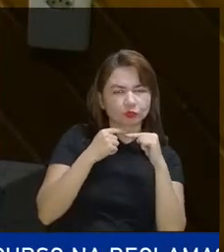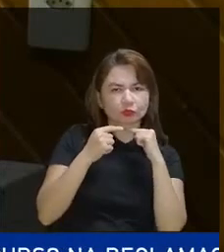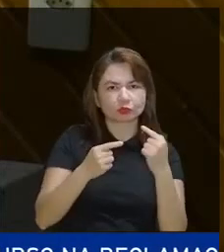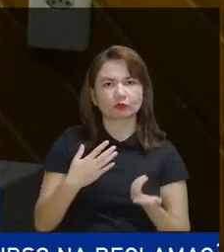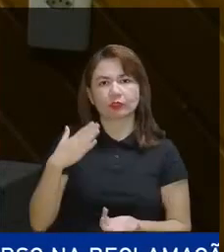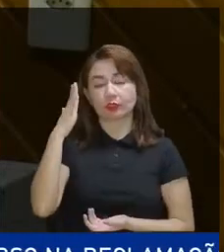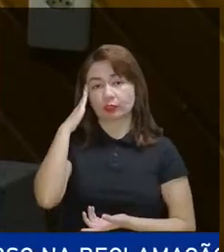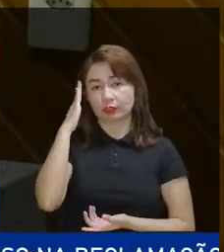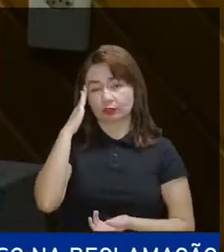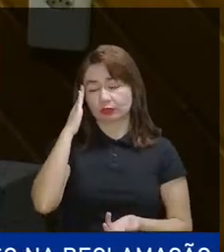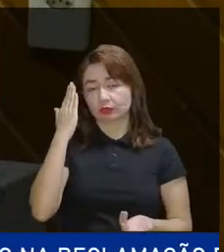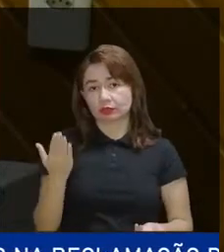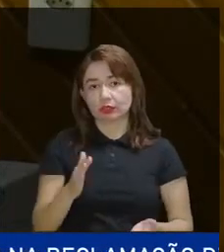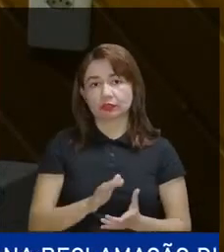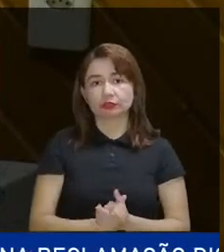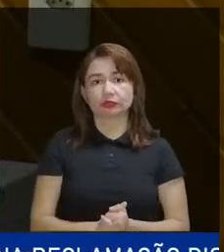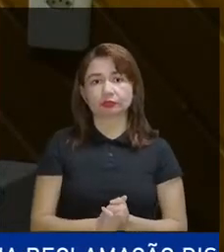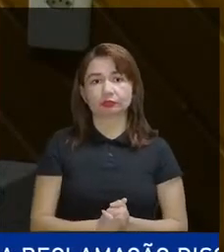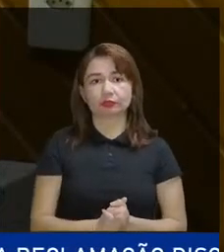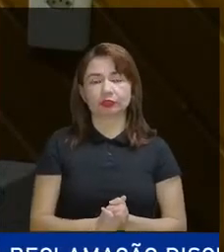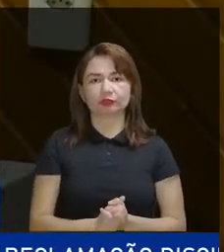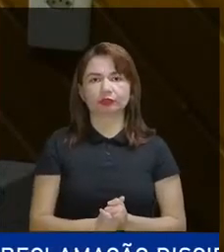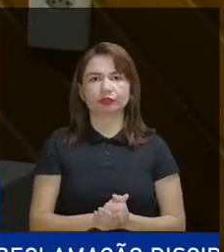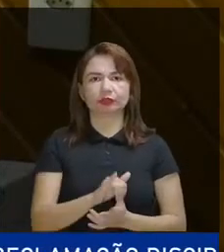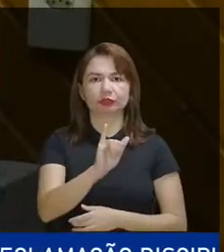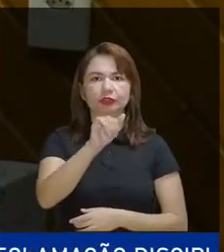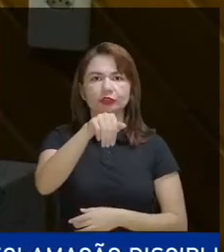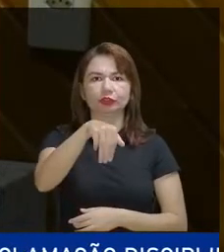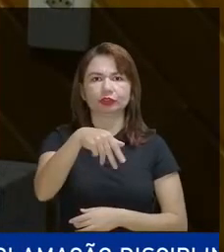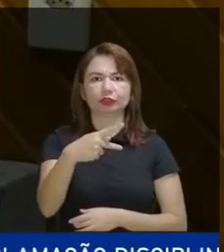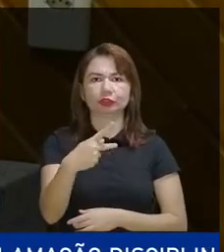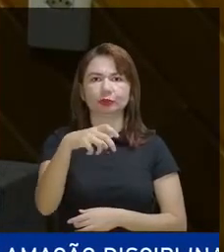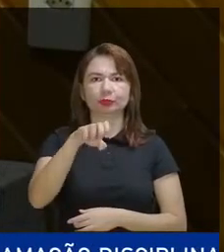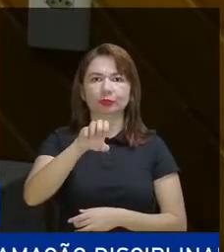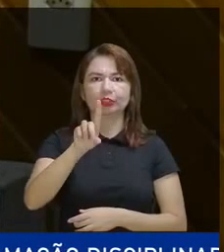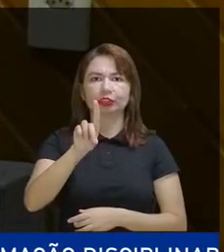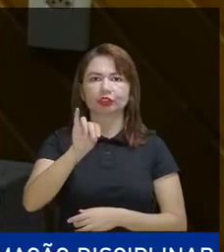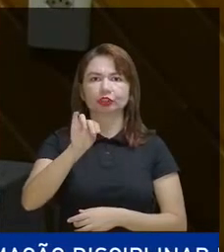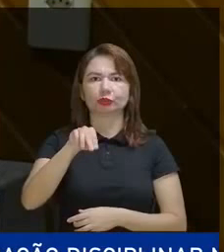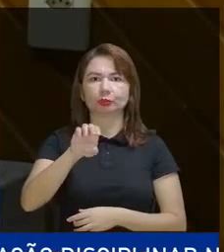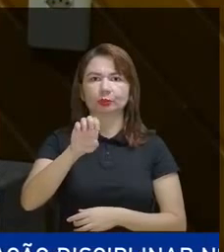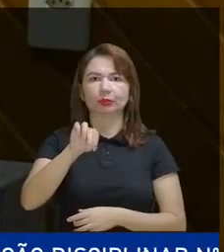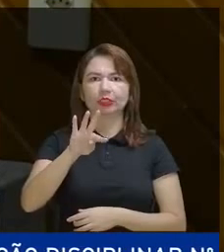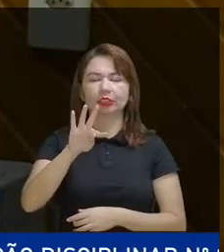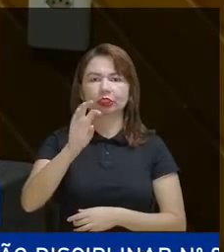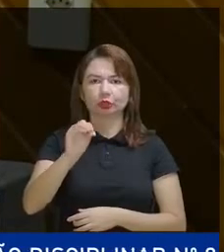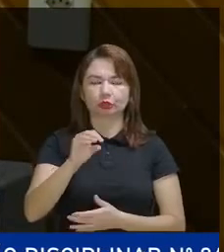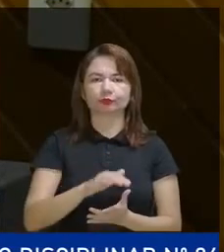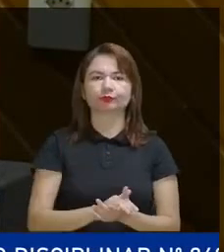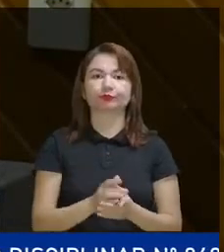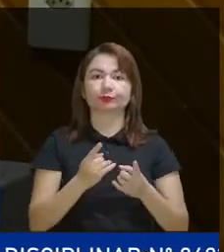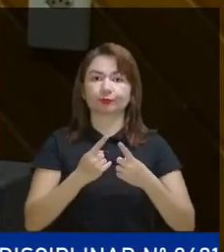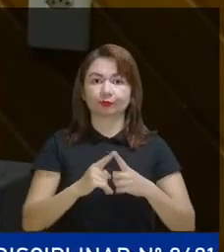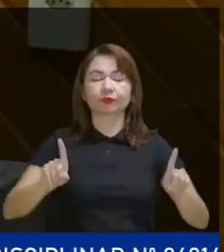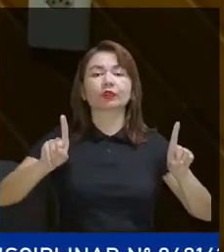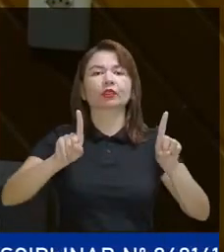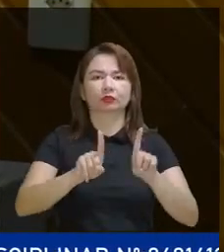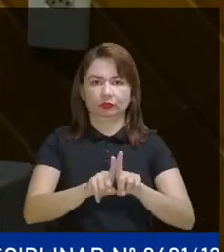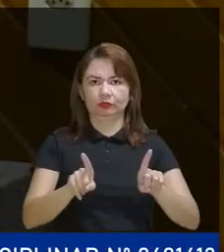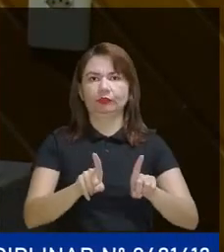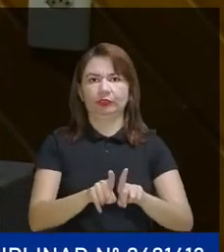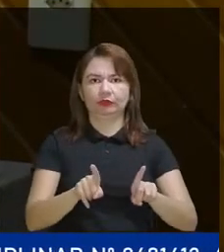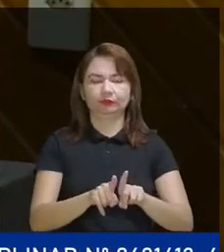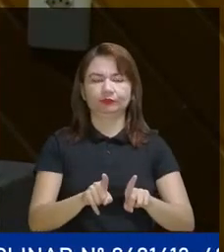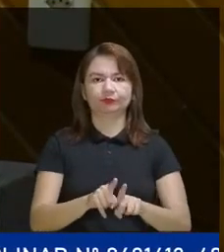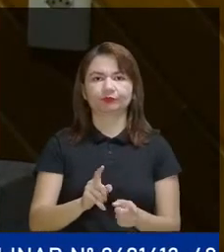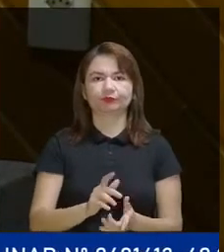meu entendimento, caso de exceção de impedimento. E em outro caso, também conforme